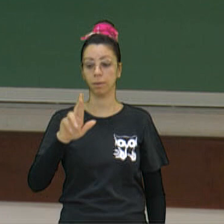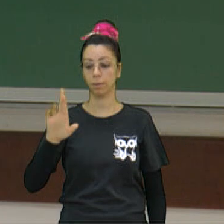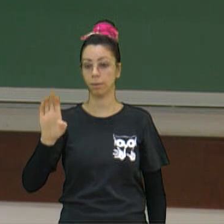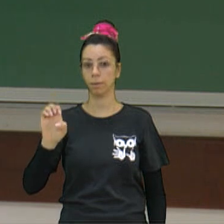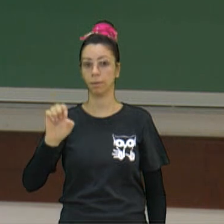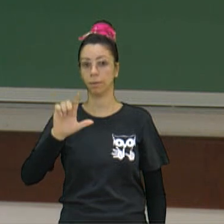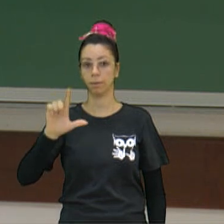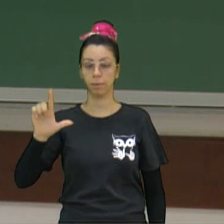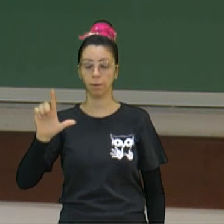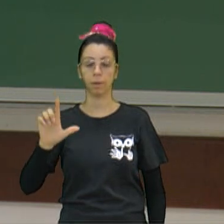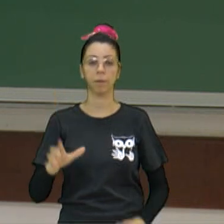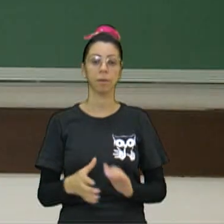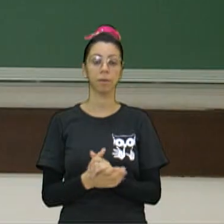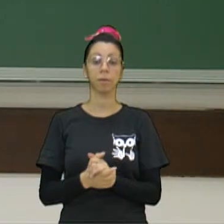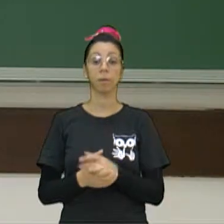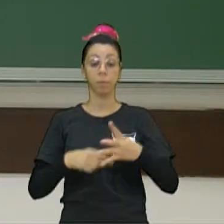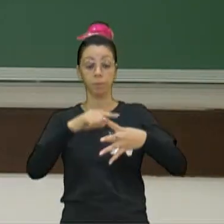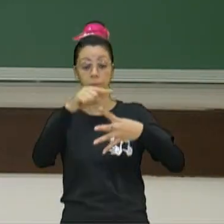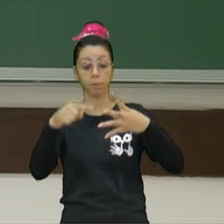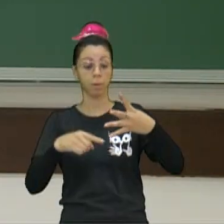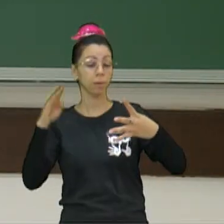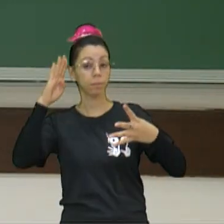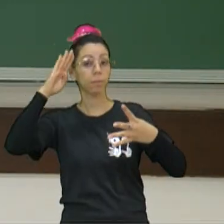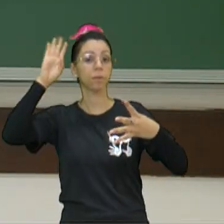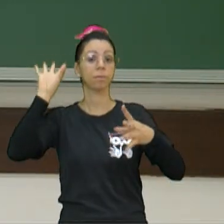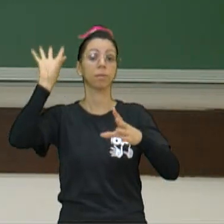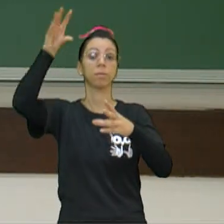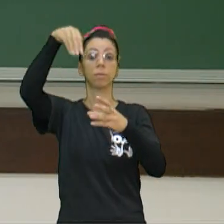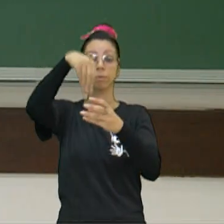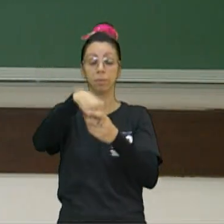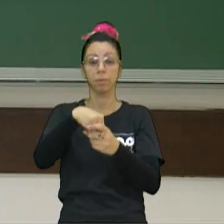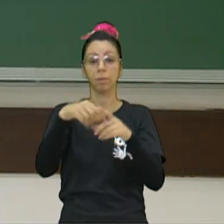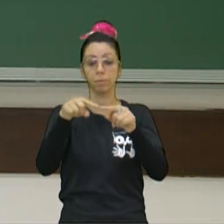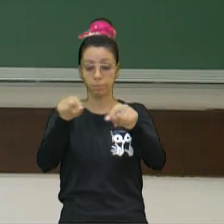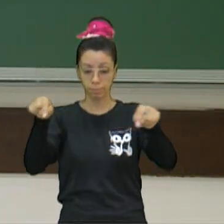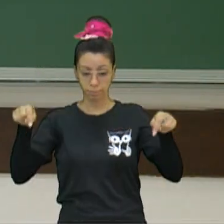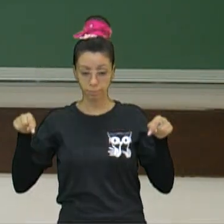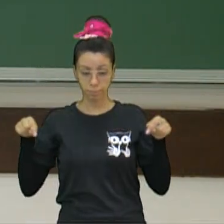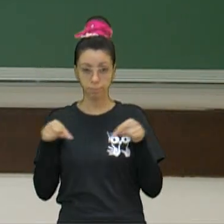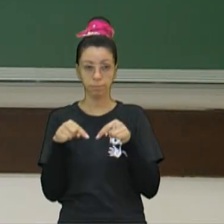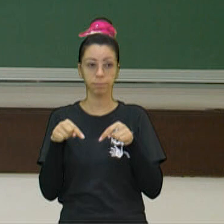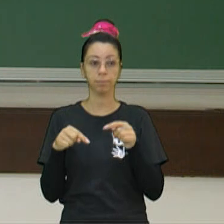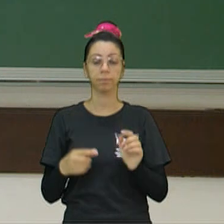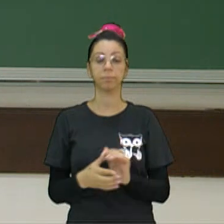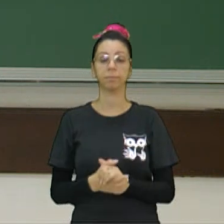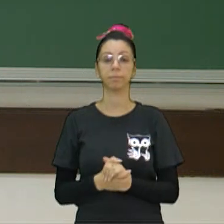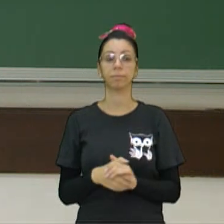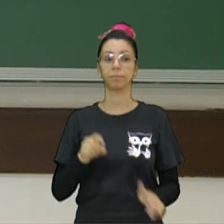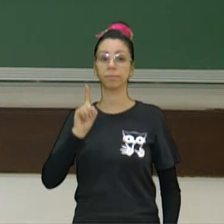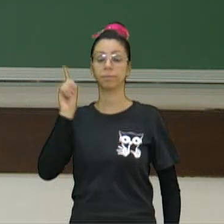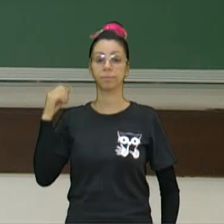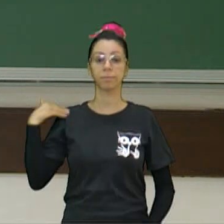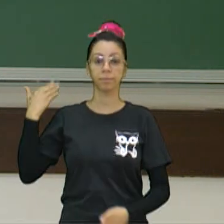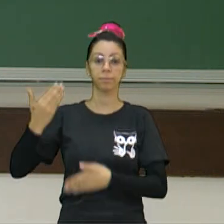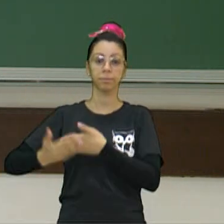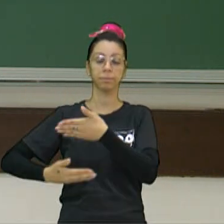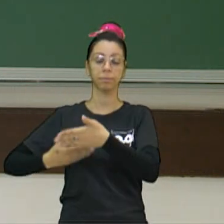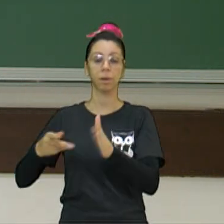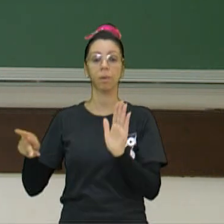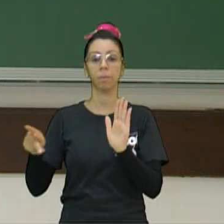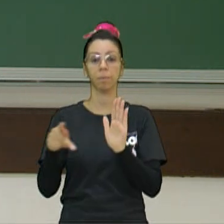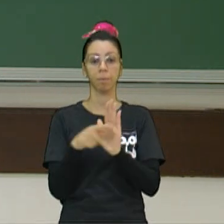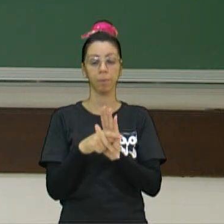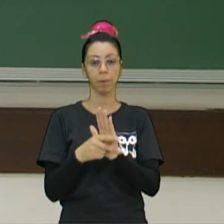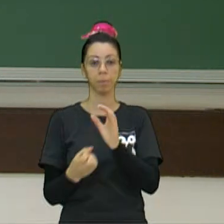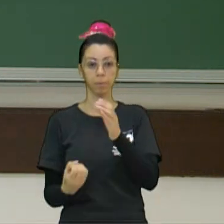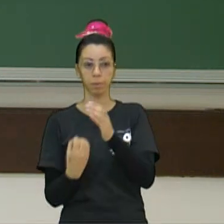quatro principais equipamentos que estão presentes dentro de um estúdio de Pilates. Esses equipamentos foram desenvolvidos pelo próprio